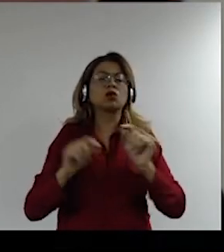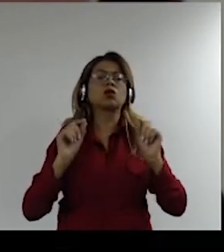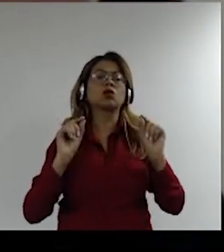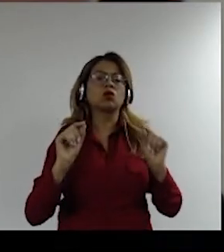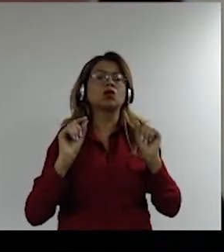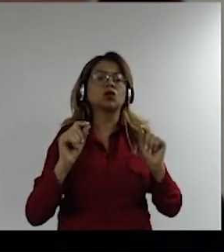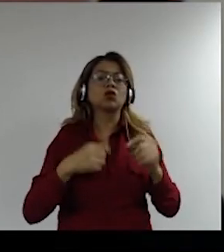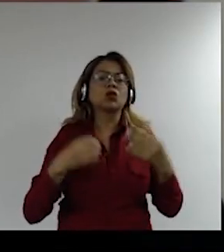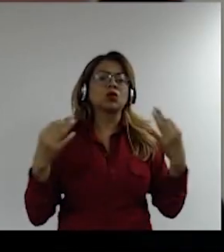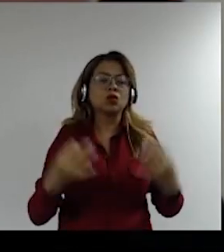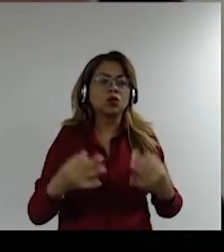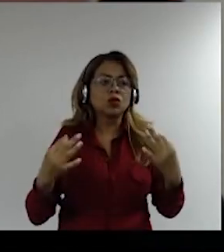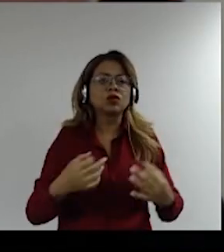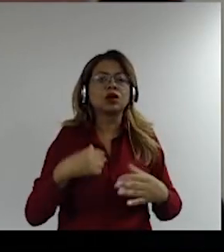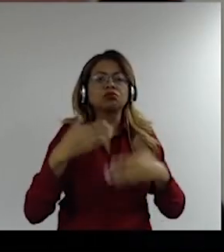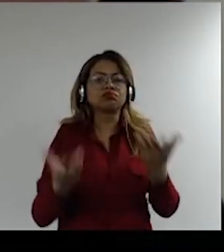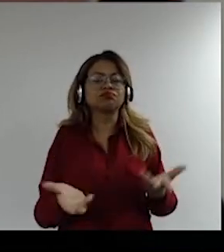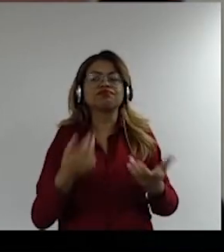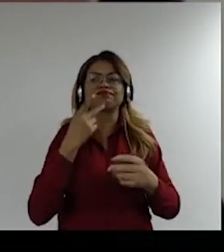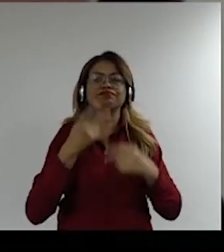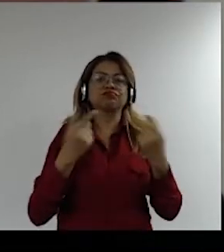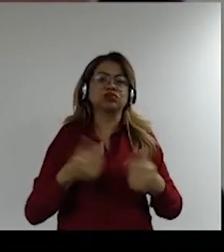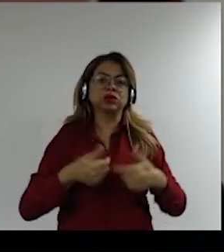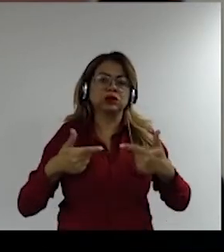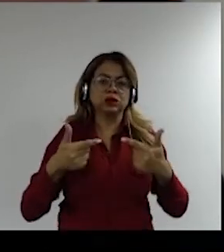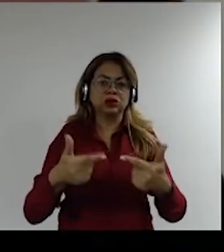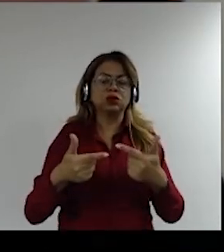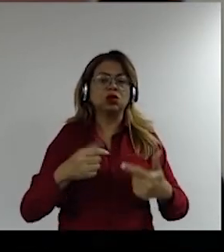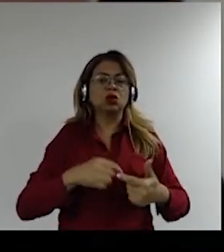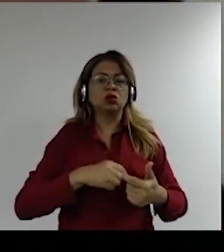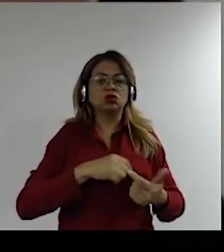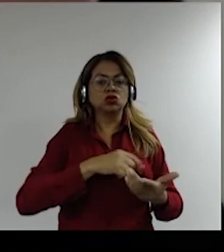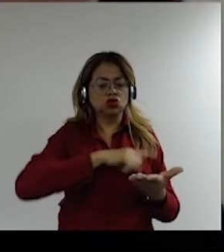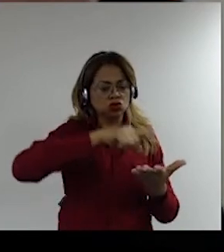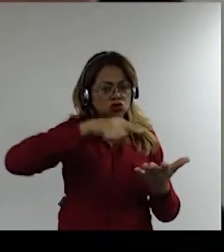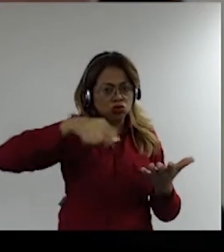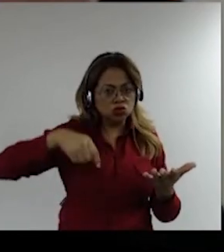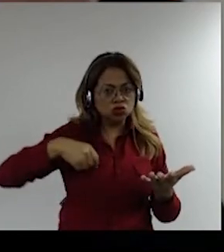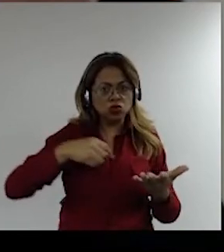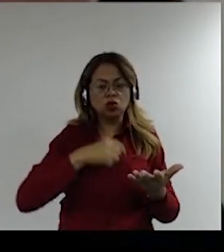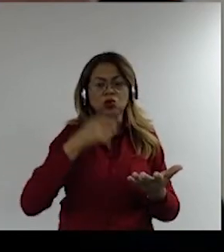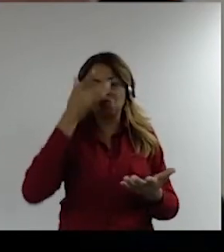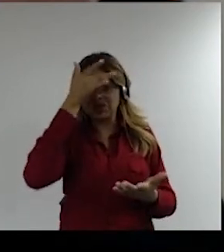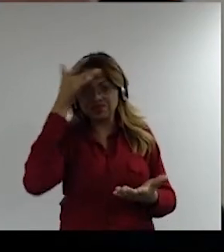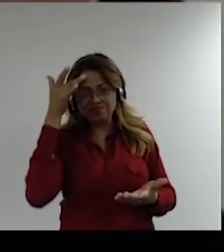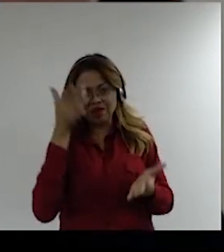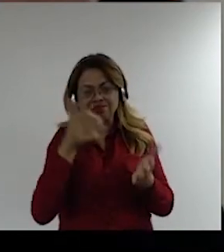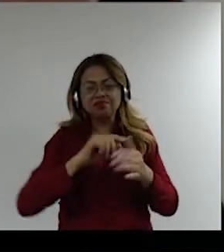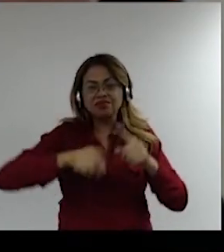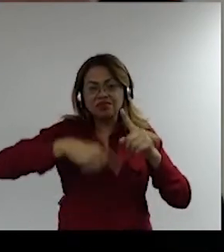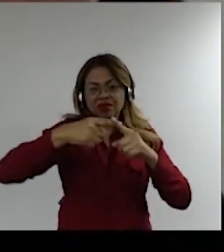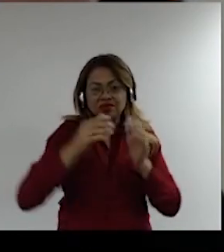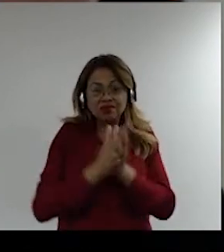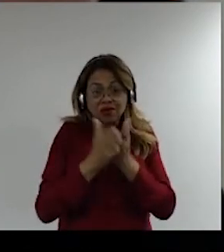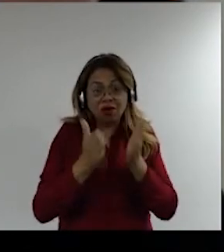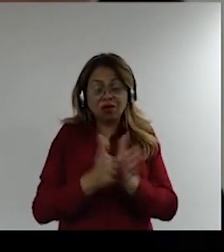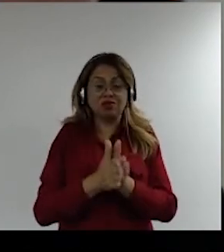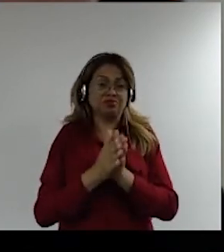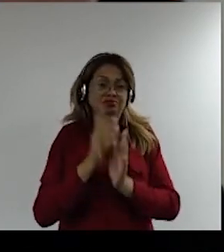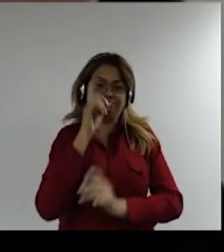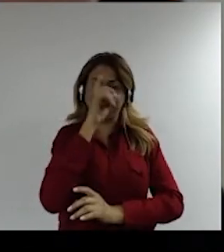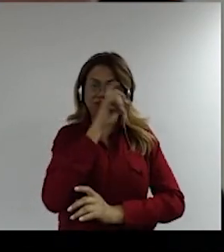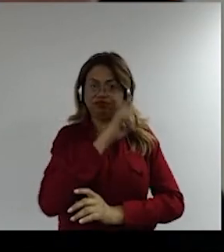um certo desfavorecimento da sorte daqueles que têm um menor poder econômico. Por exemplo,